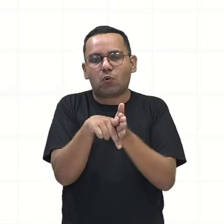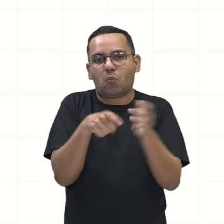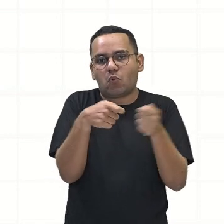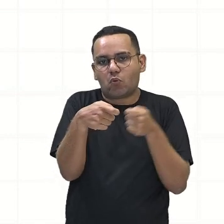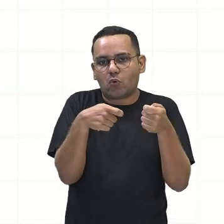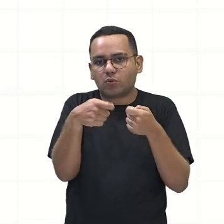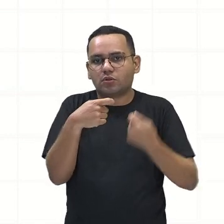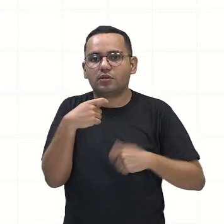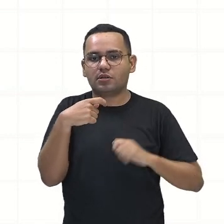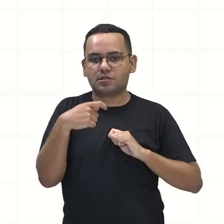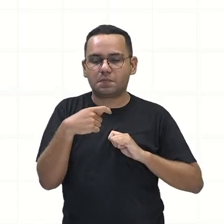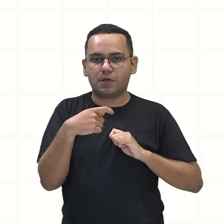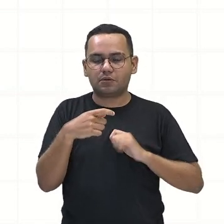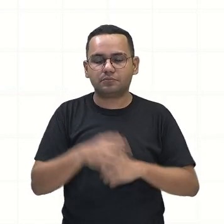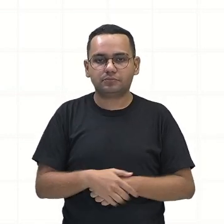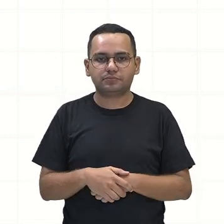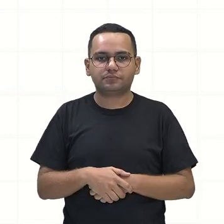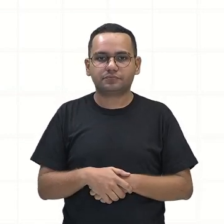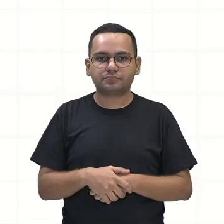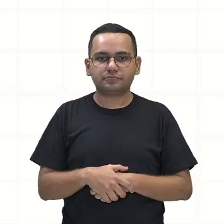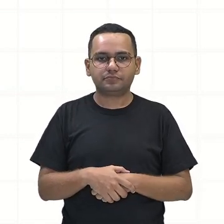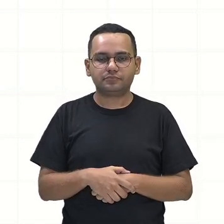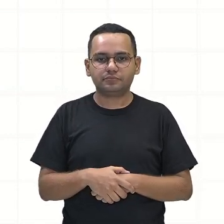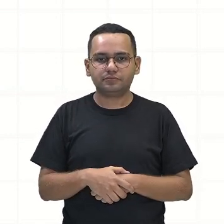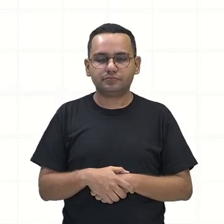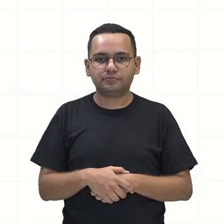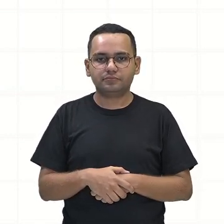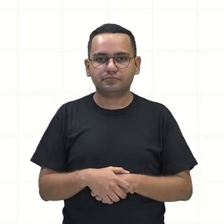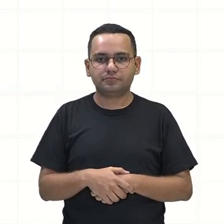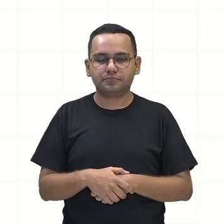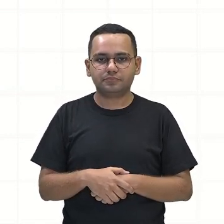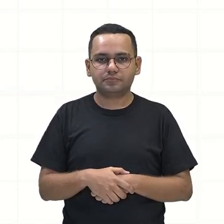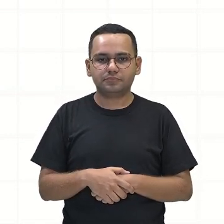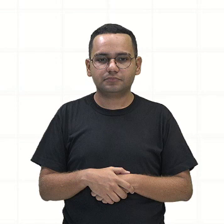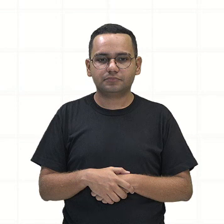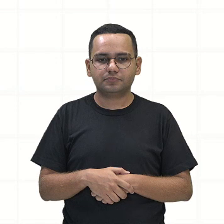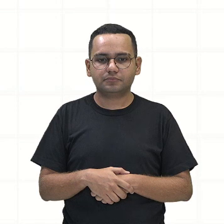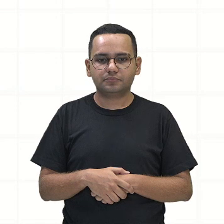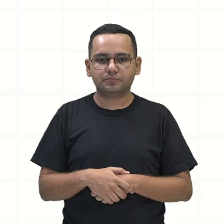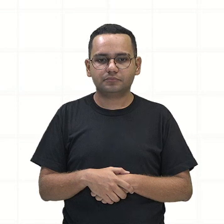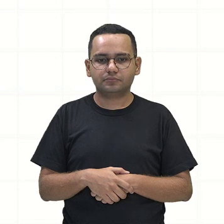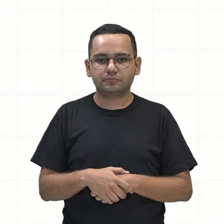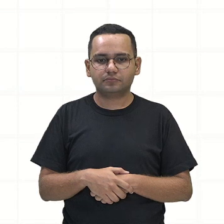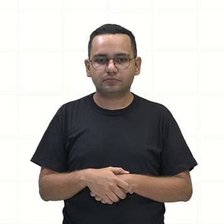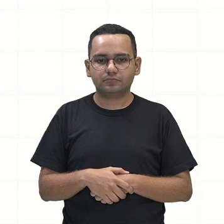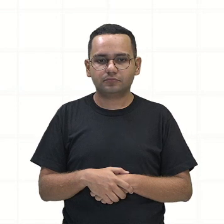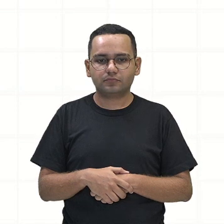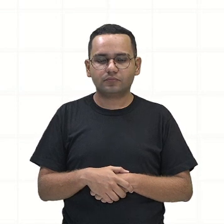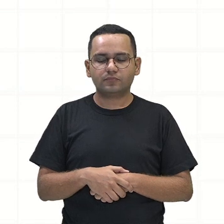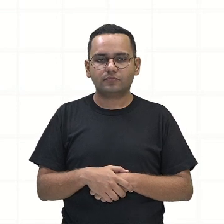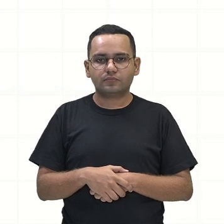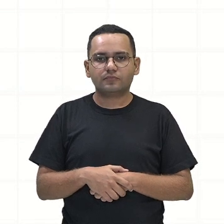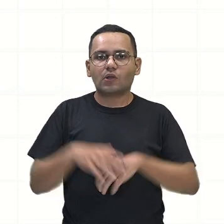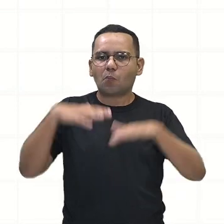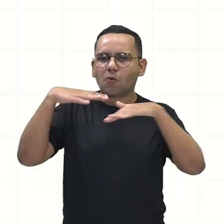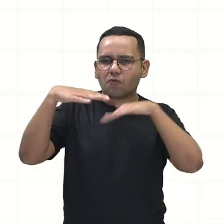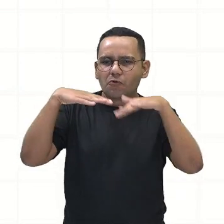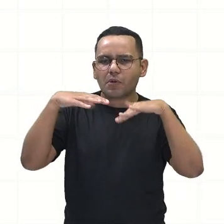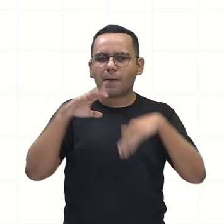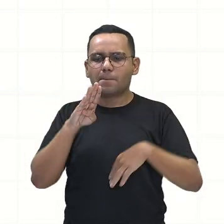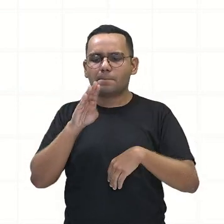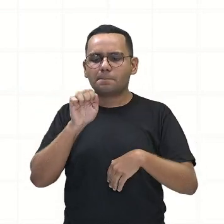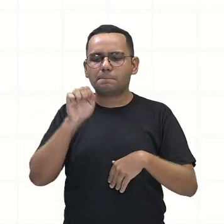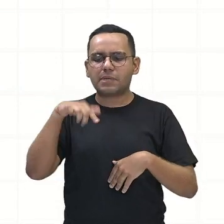ali anterior à União Ibérica. Movimento bandeirante, que é justamente aquelas pessoas que vão